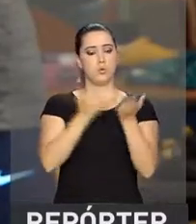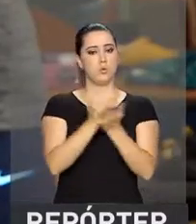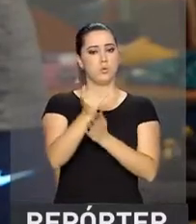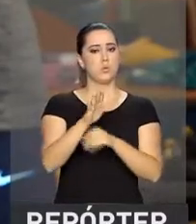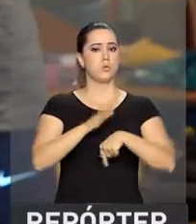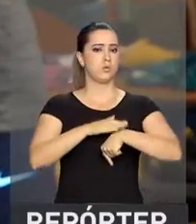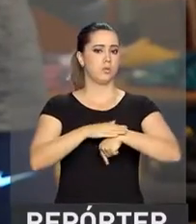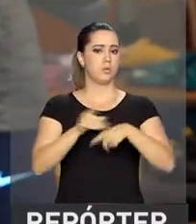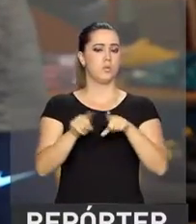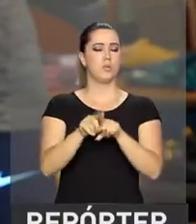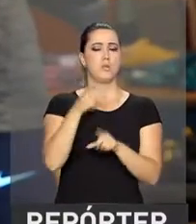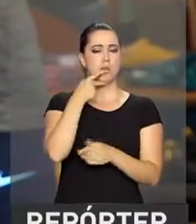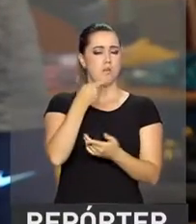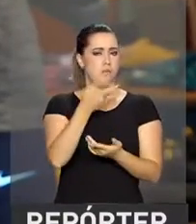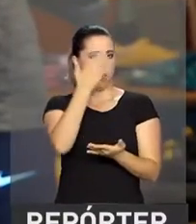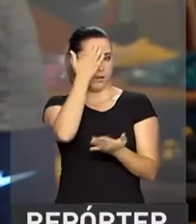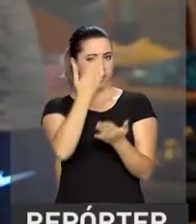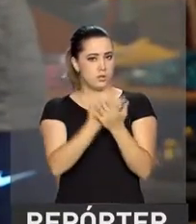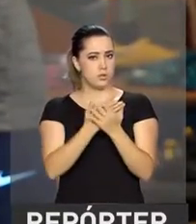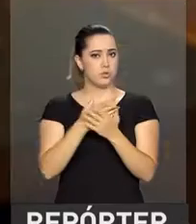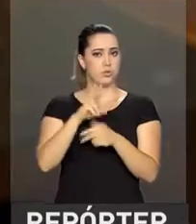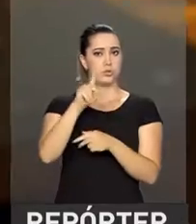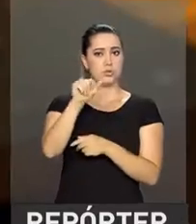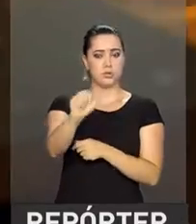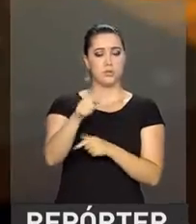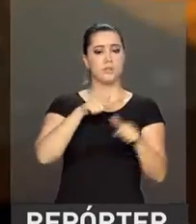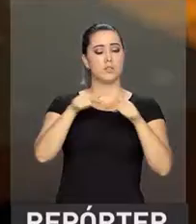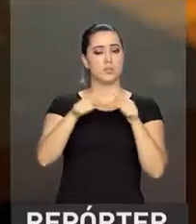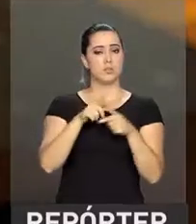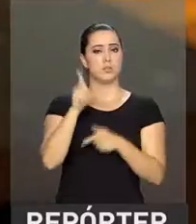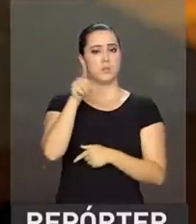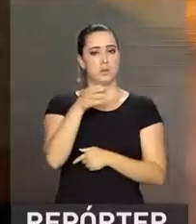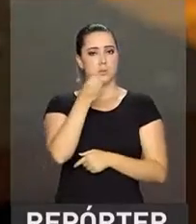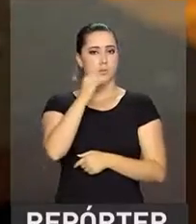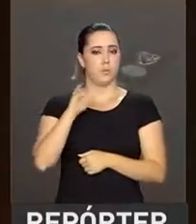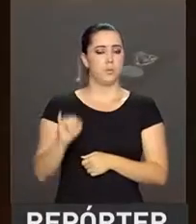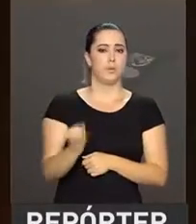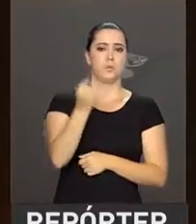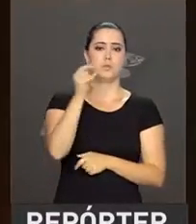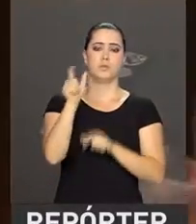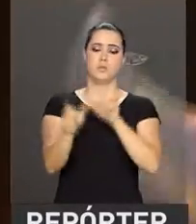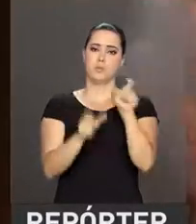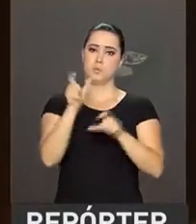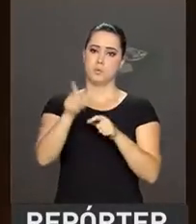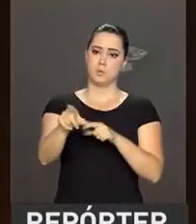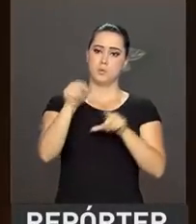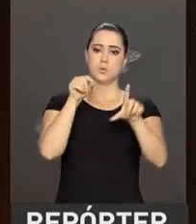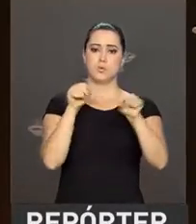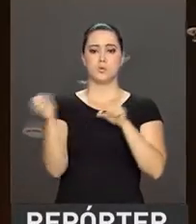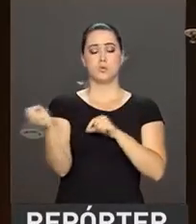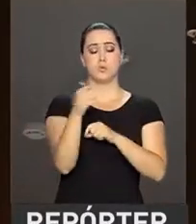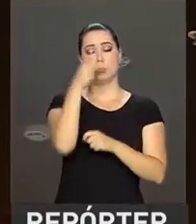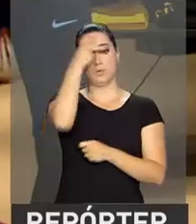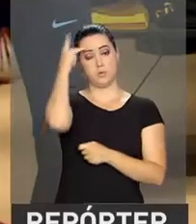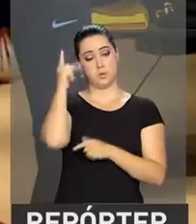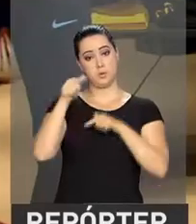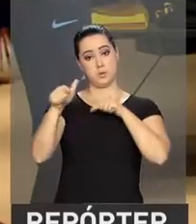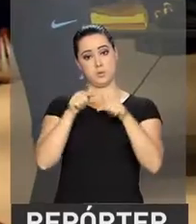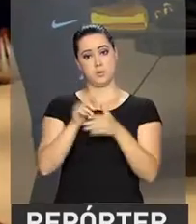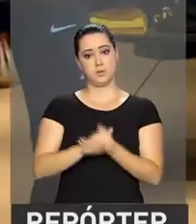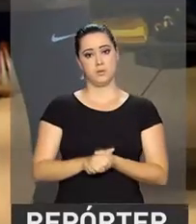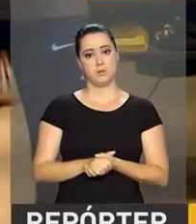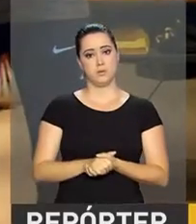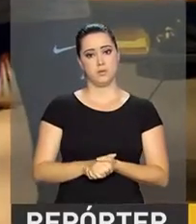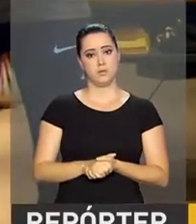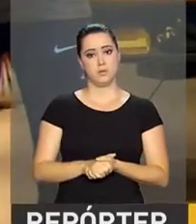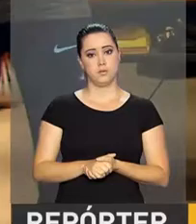temporário ele acredita que as vagas de fim de ano só uma boa oportunidade para selecionar novos talentos que o show mesmo